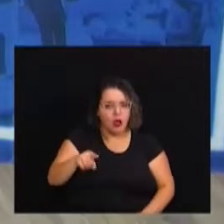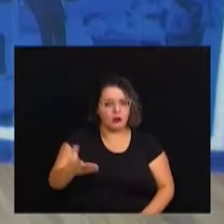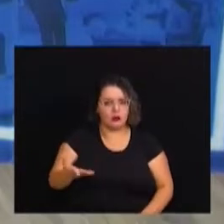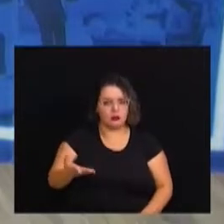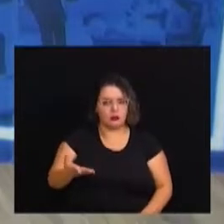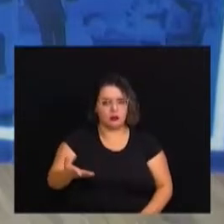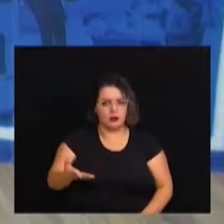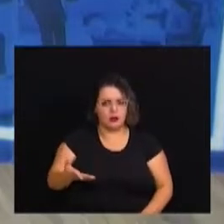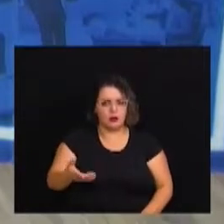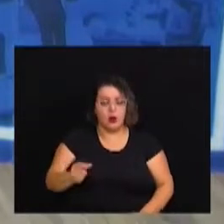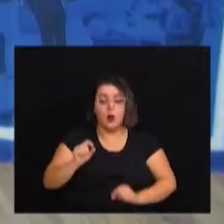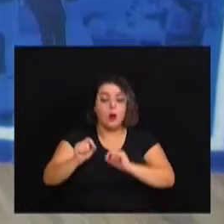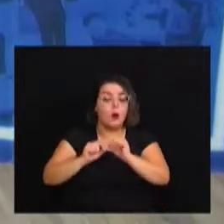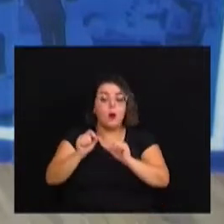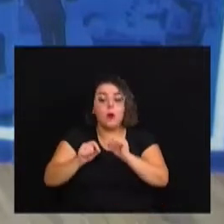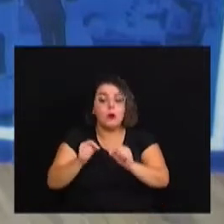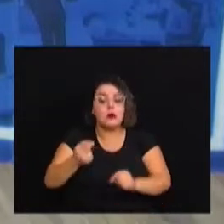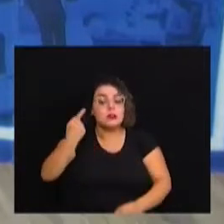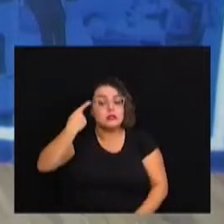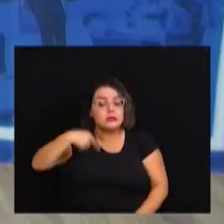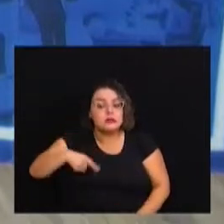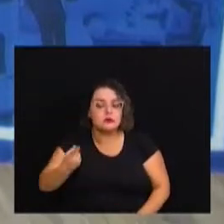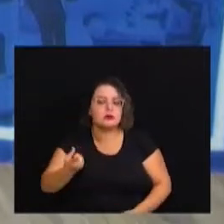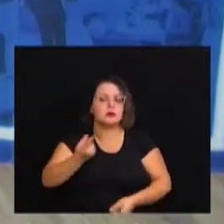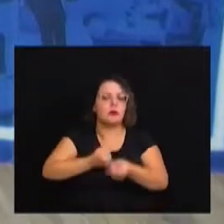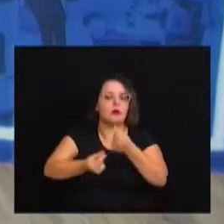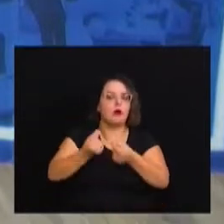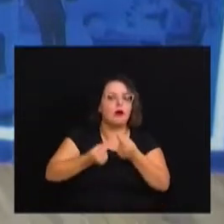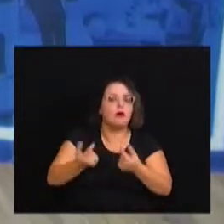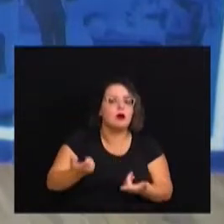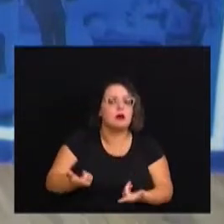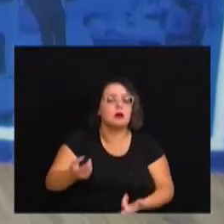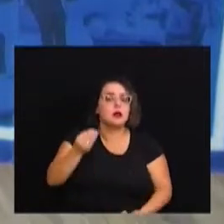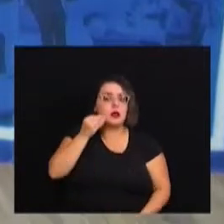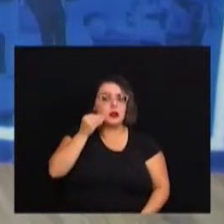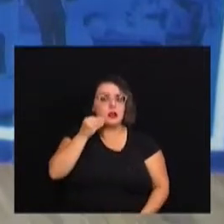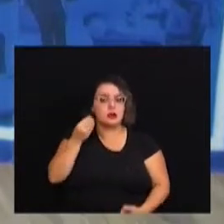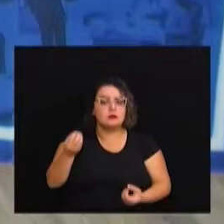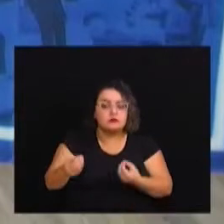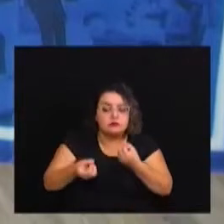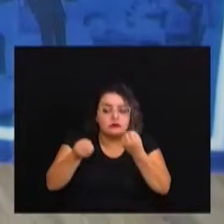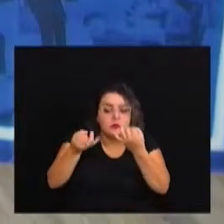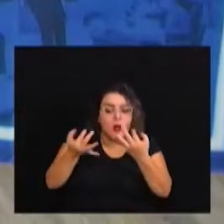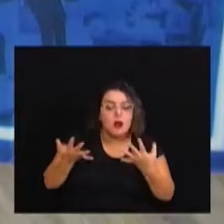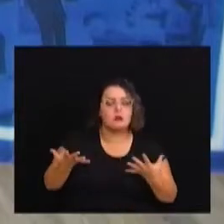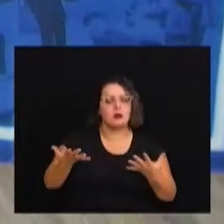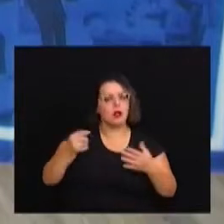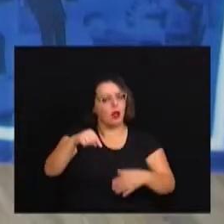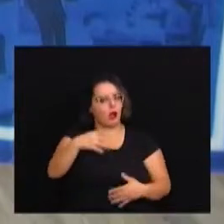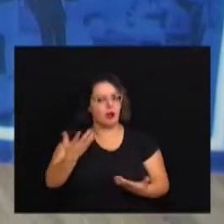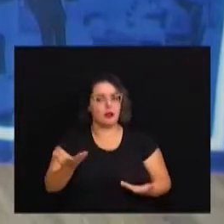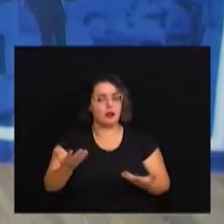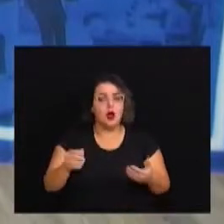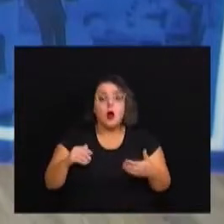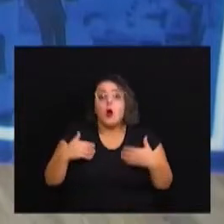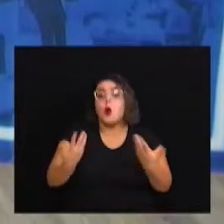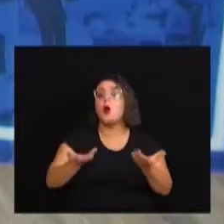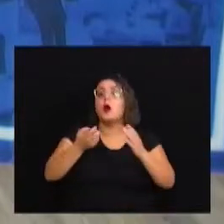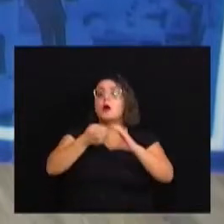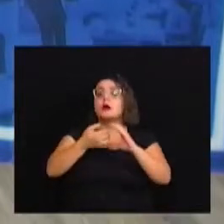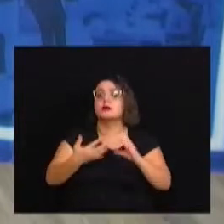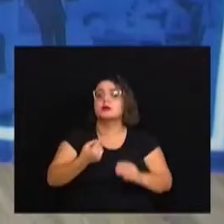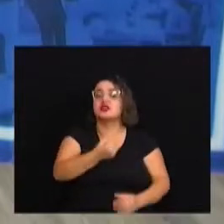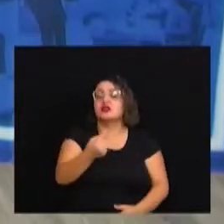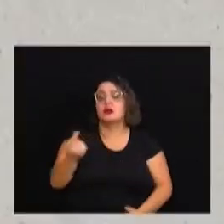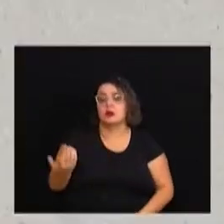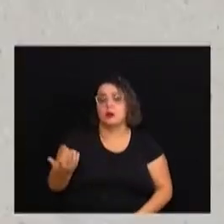Justamente sobre isso. O que são esses perfis financeiros que a gente está tentando desvendar aqui e quais são as